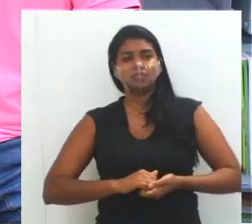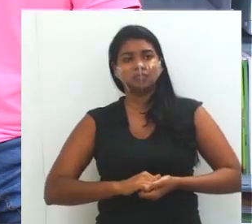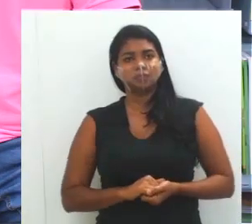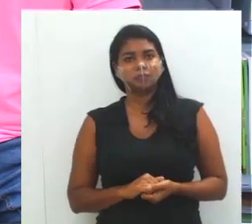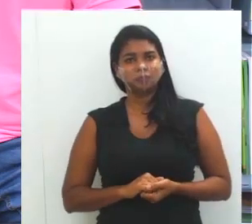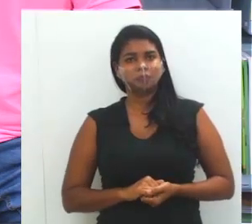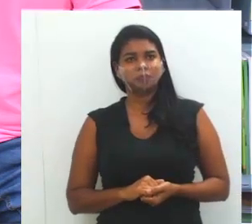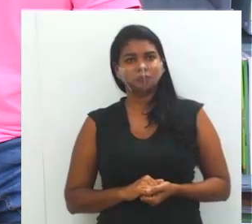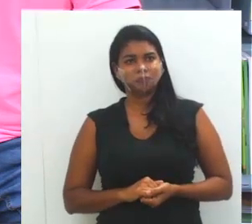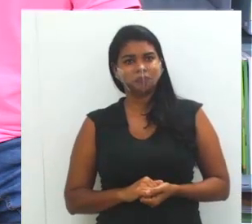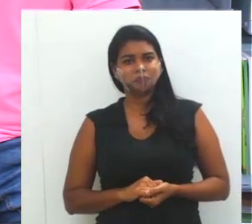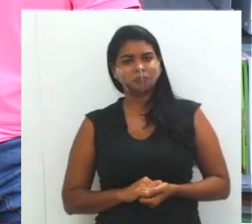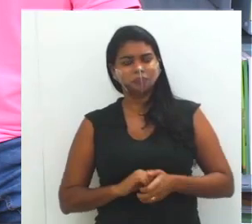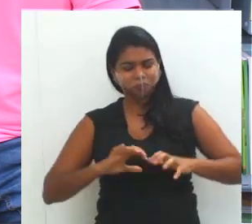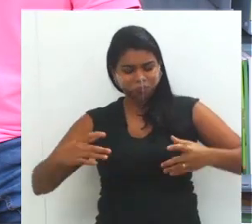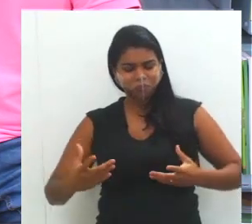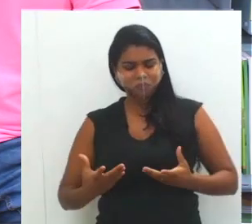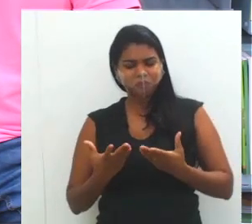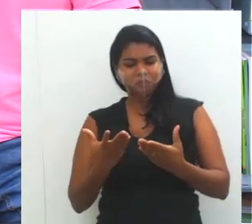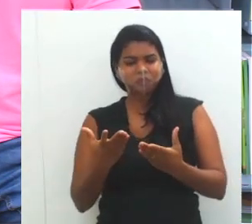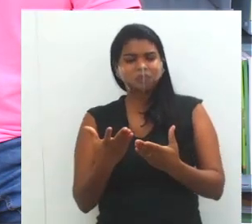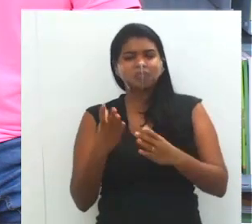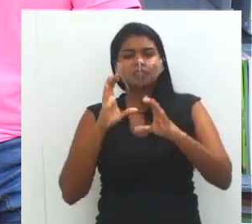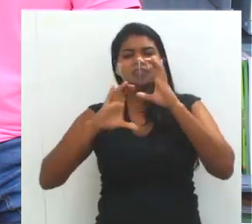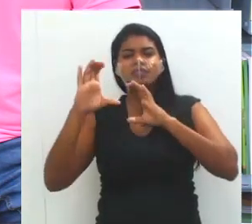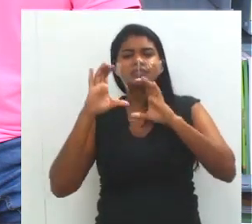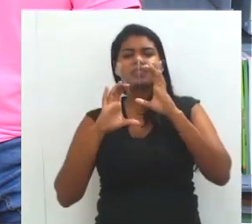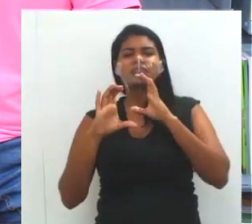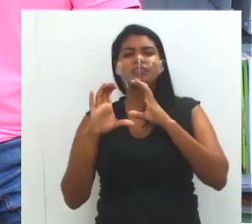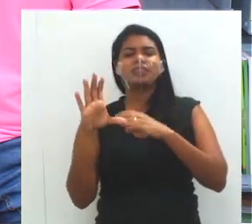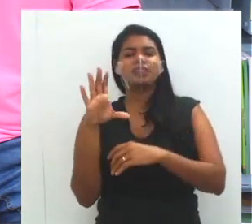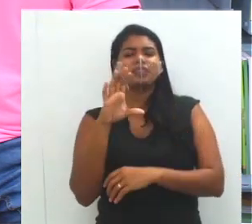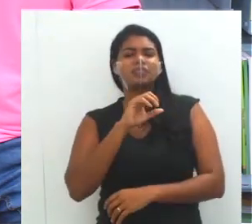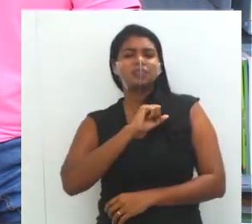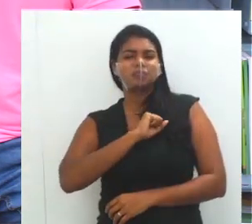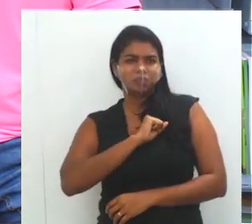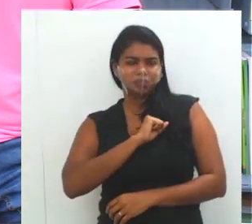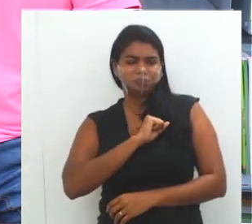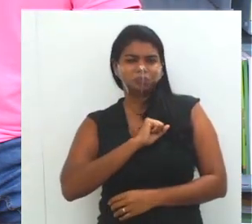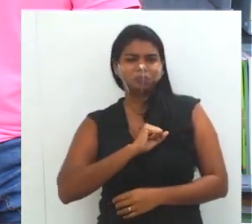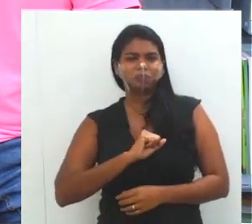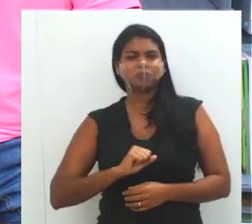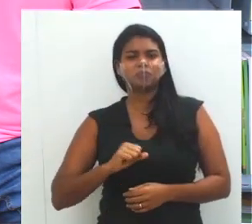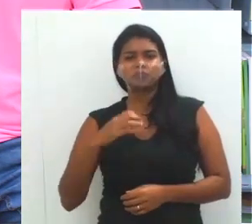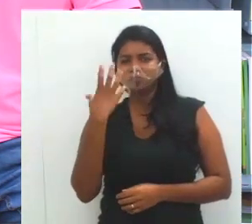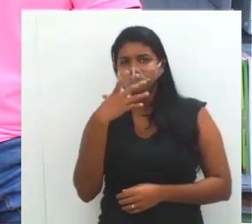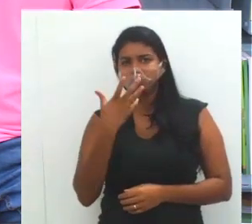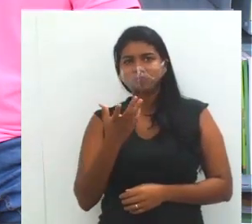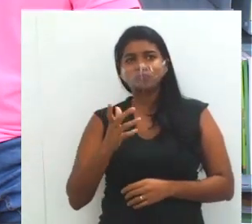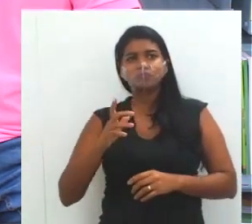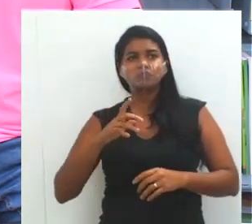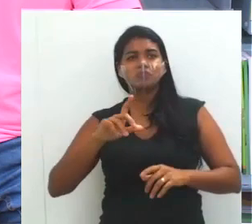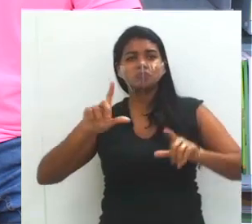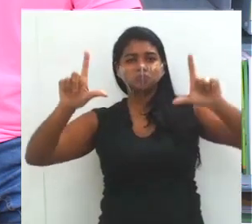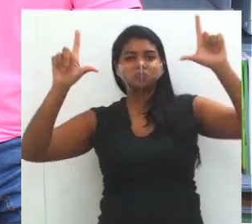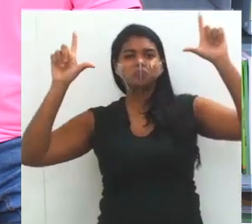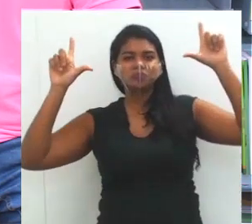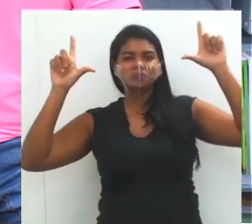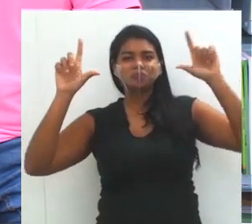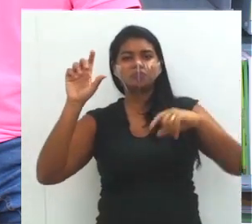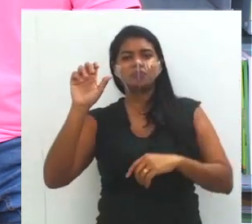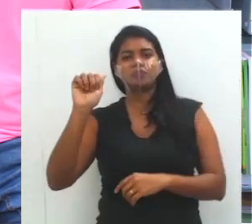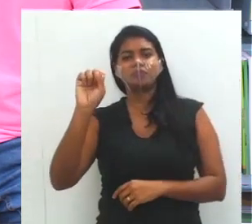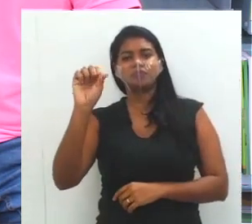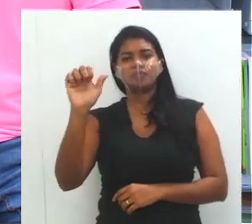entra posteriormente nesse universo de cantar o Nordeste. E que aqui nós temos na tela mais uma vez o trecho